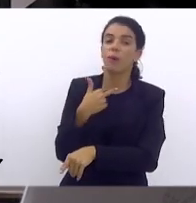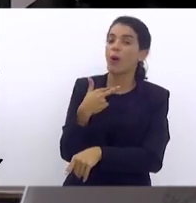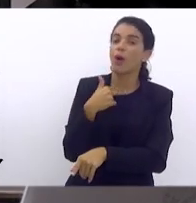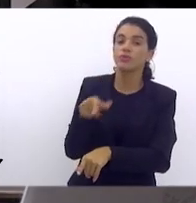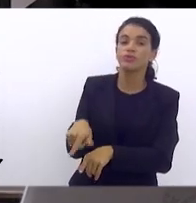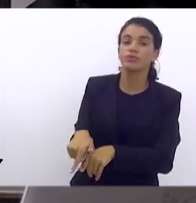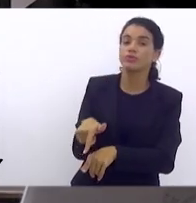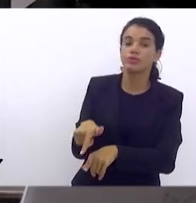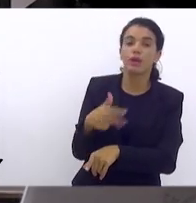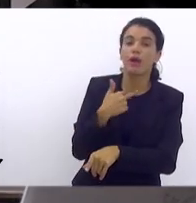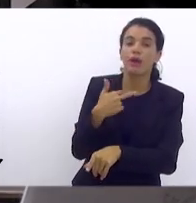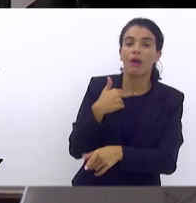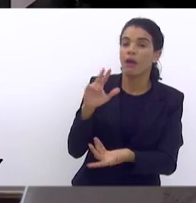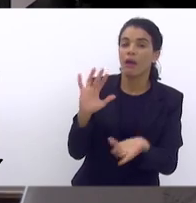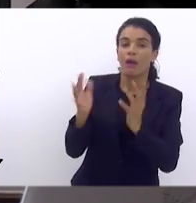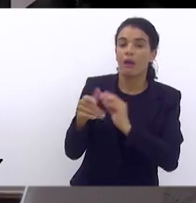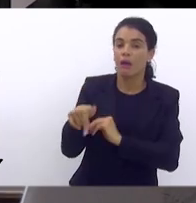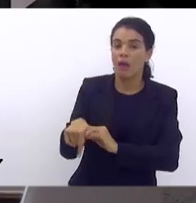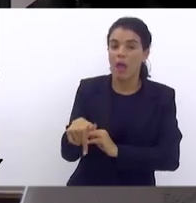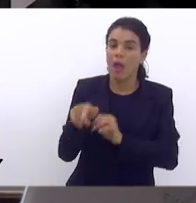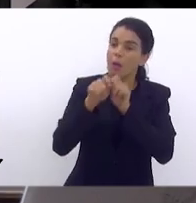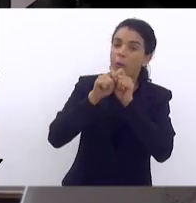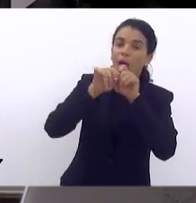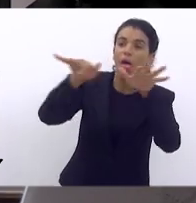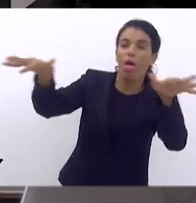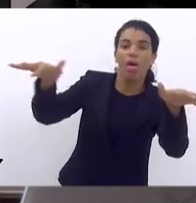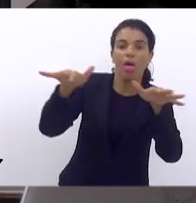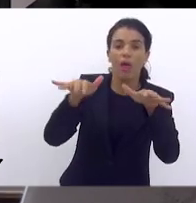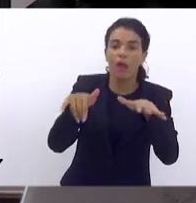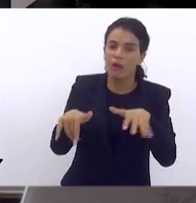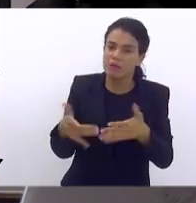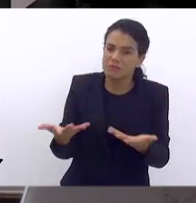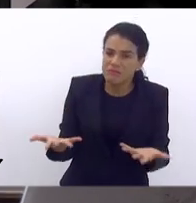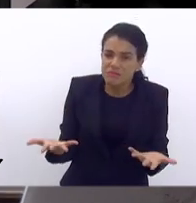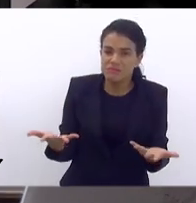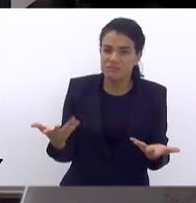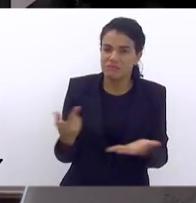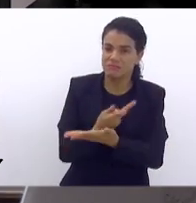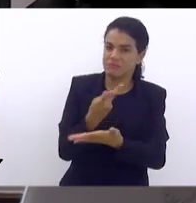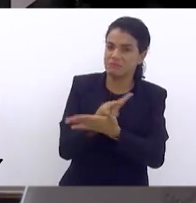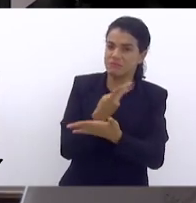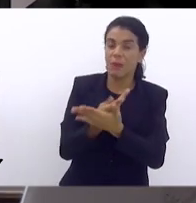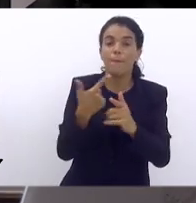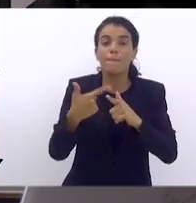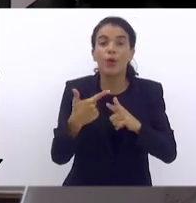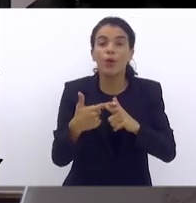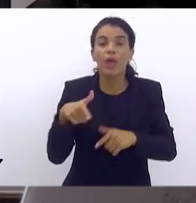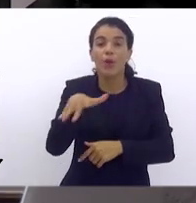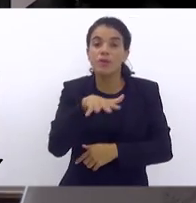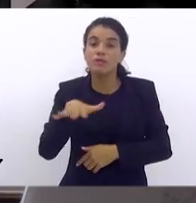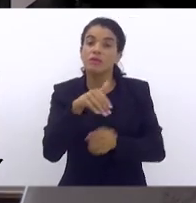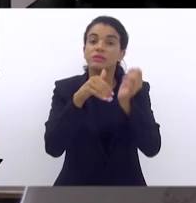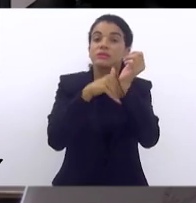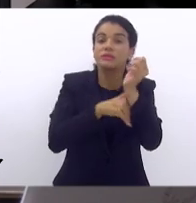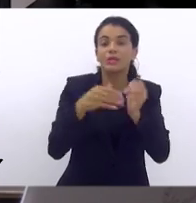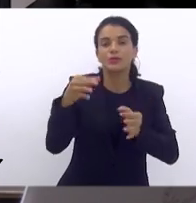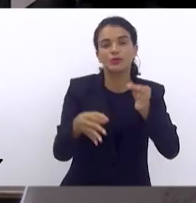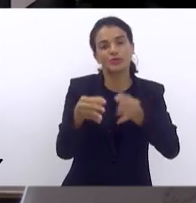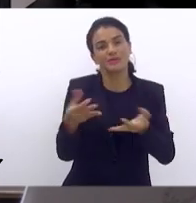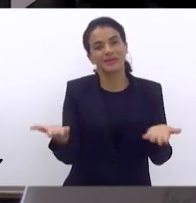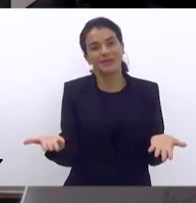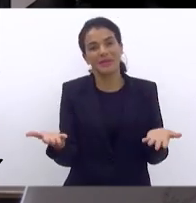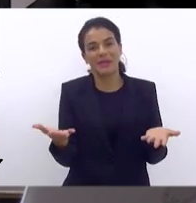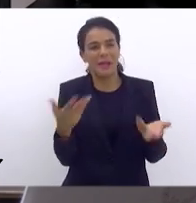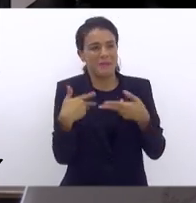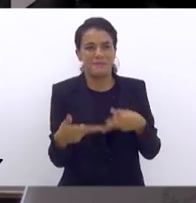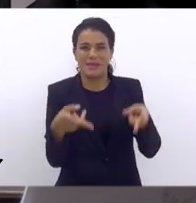no sentido aquilo era aquelas história não ter saído na mídia era porque era um caso um segredo de Justiça só